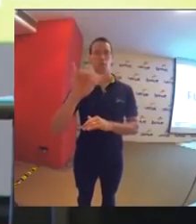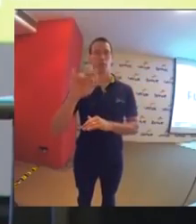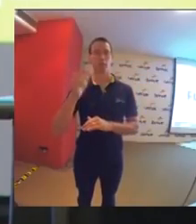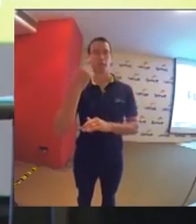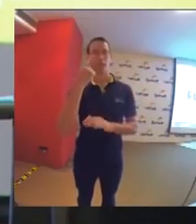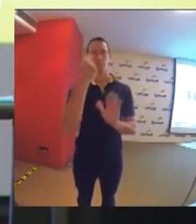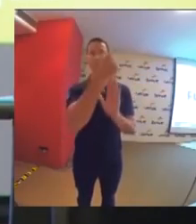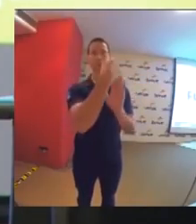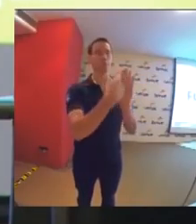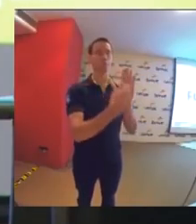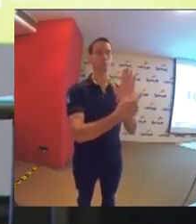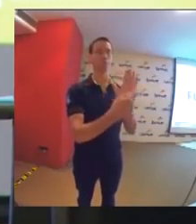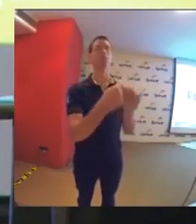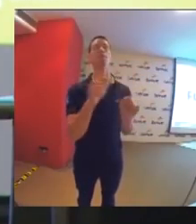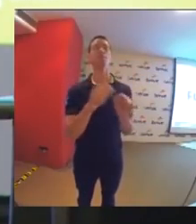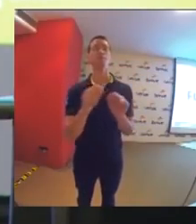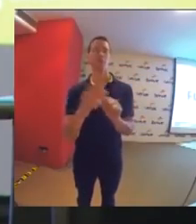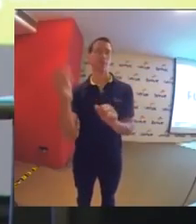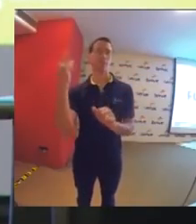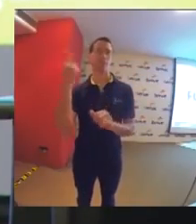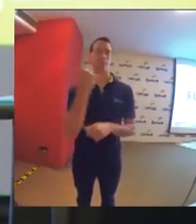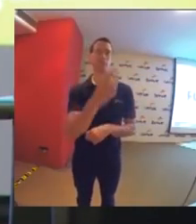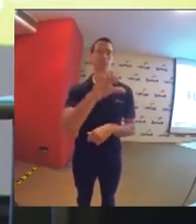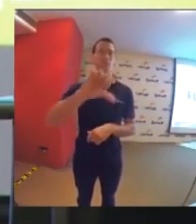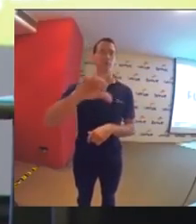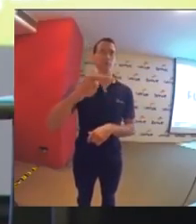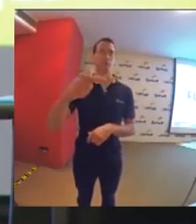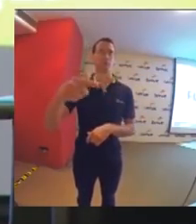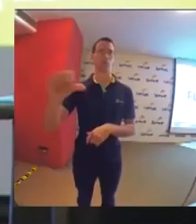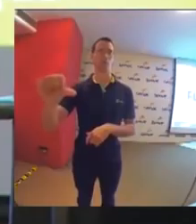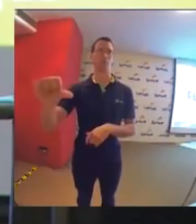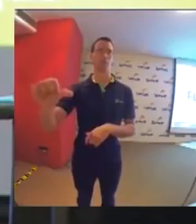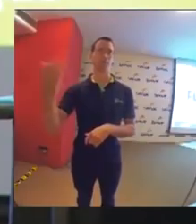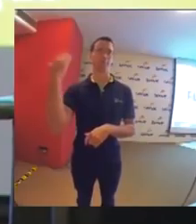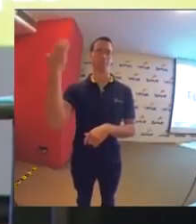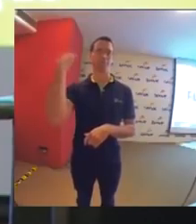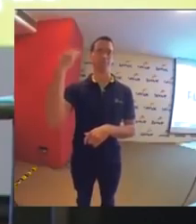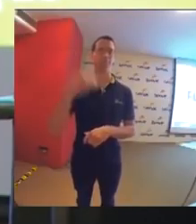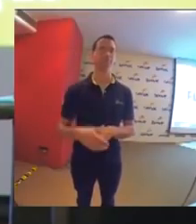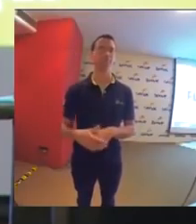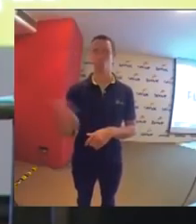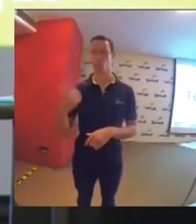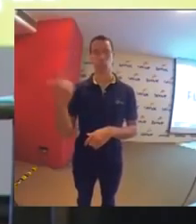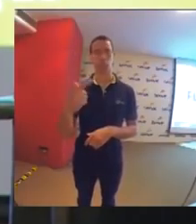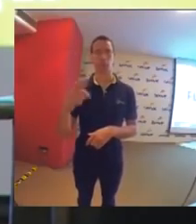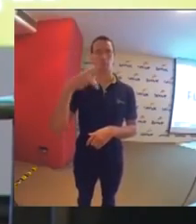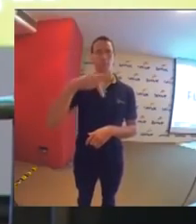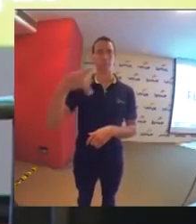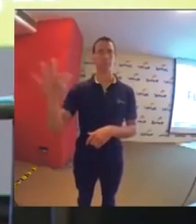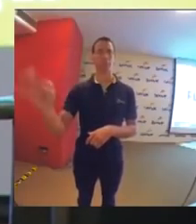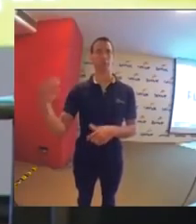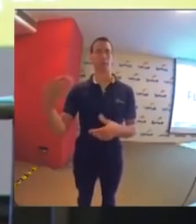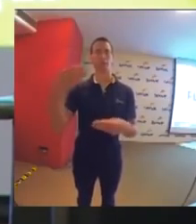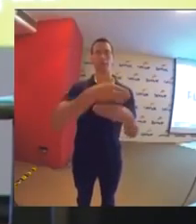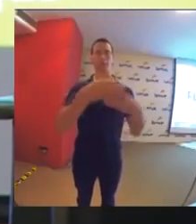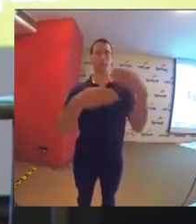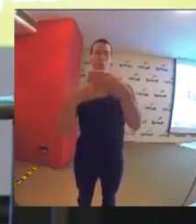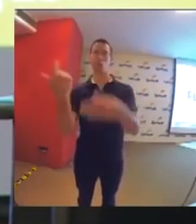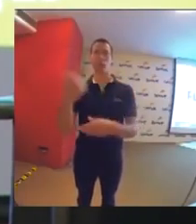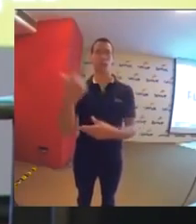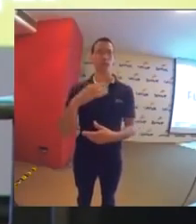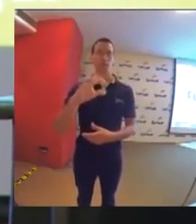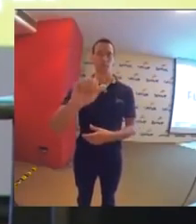1979. Ok. Não havia PowerPoint, não havia computador, não havia nada. Cartolinas com todo o